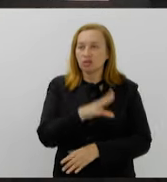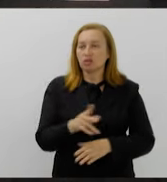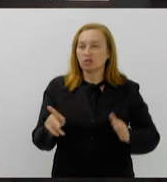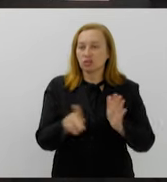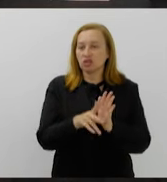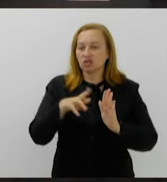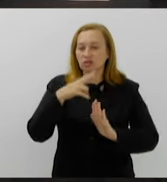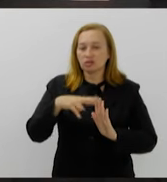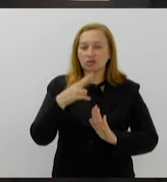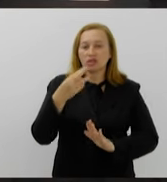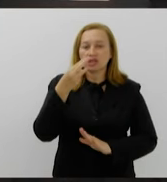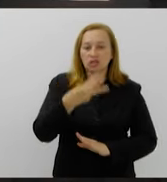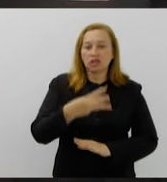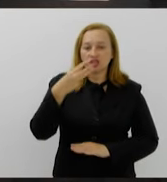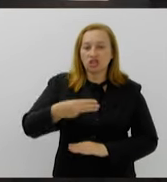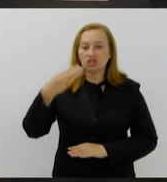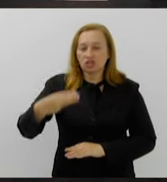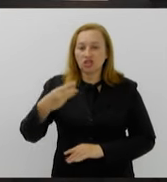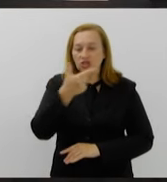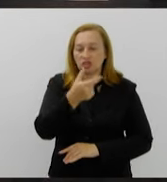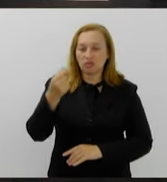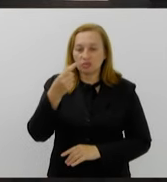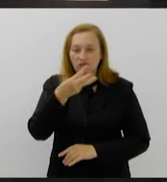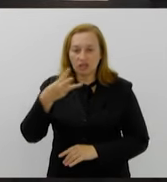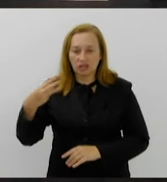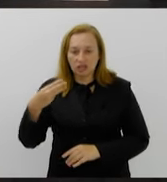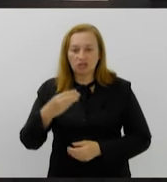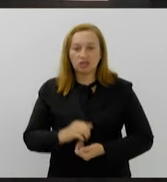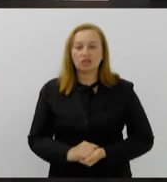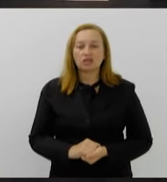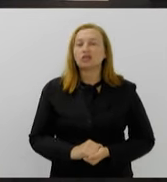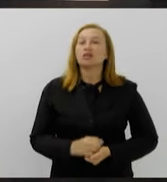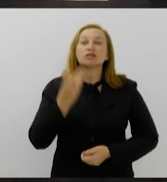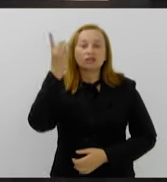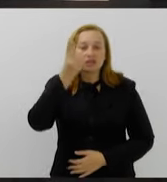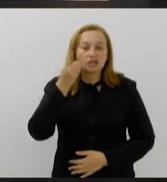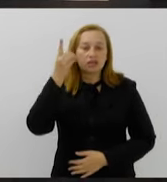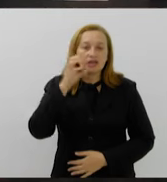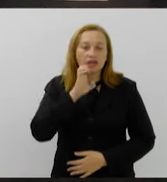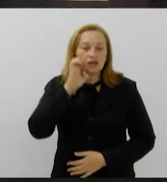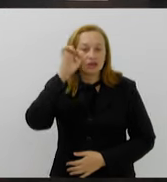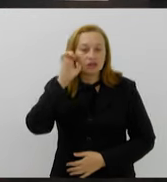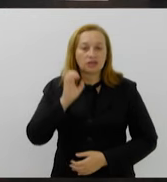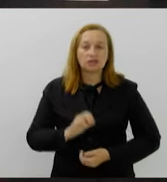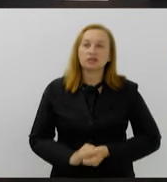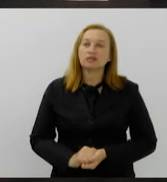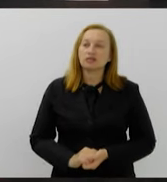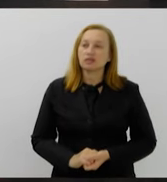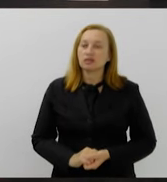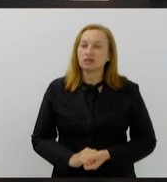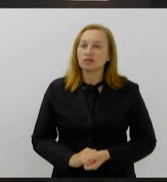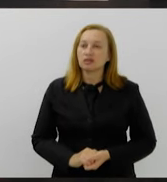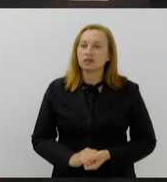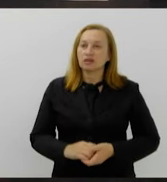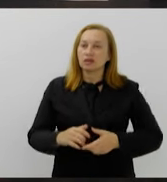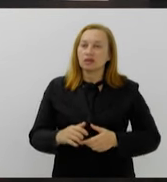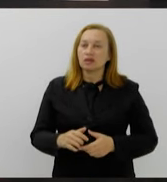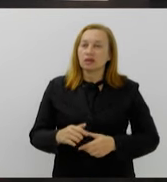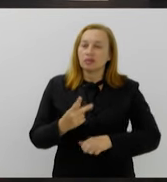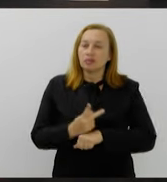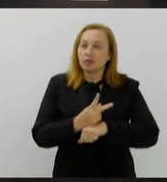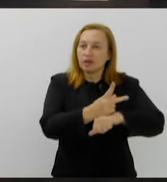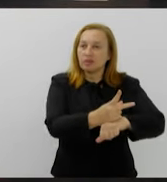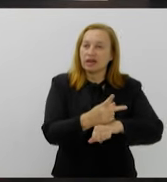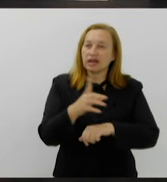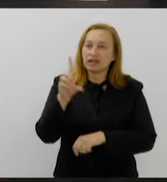resolução número 333 2023 de autoria deputada Élica takimoto que concede o prêmio dandar a senhora